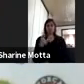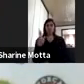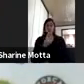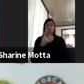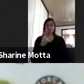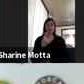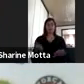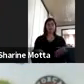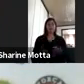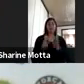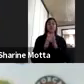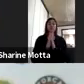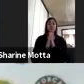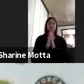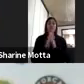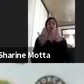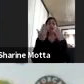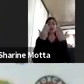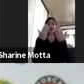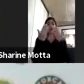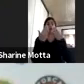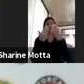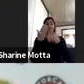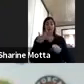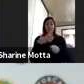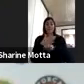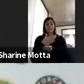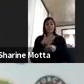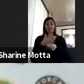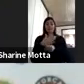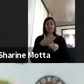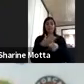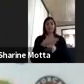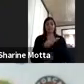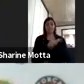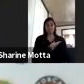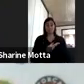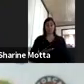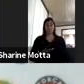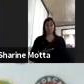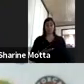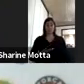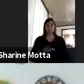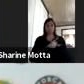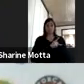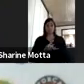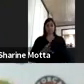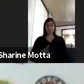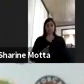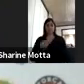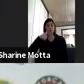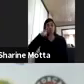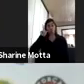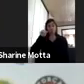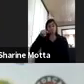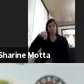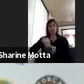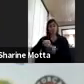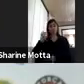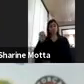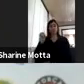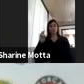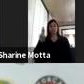favor, analise a participação do presidente da República ontem na abertura